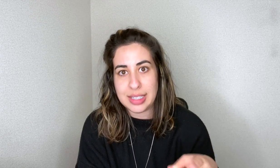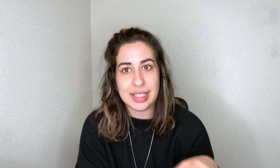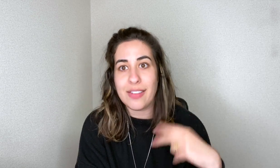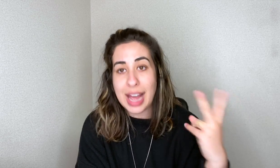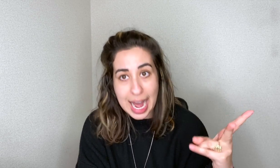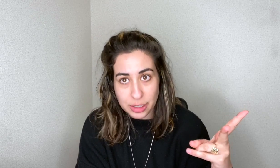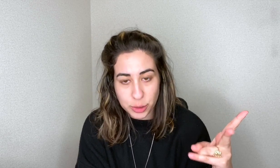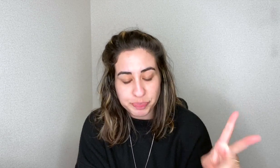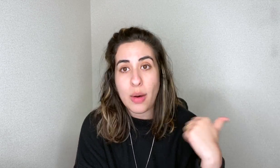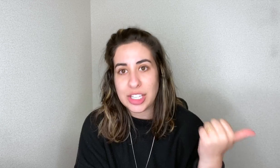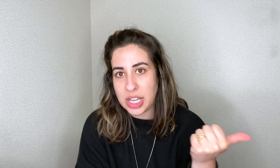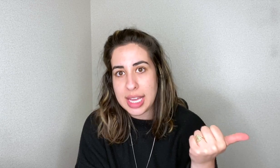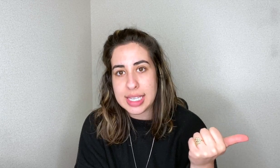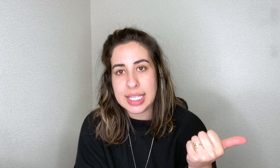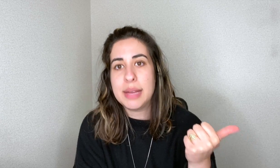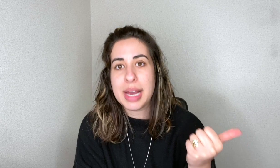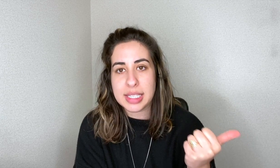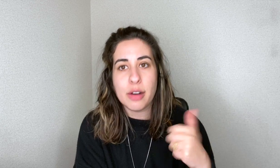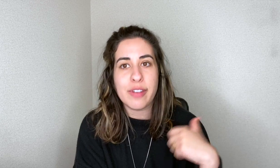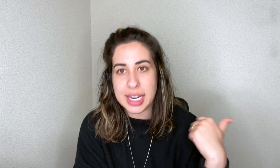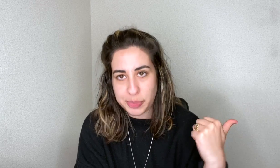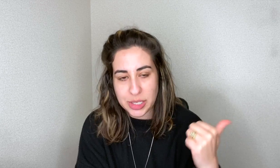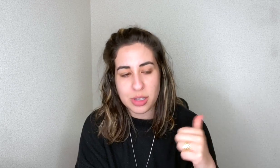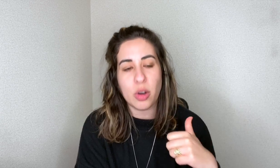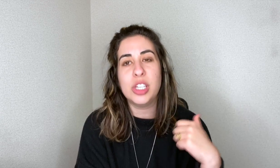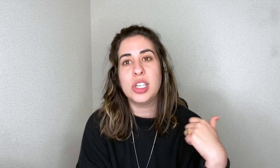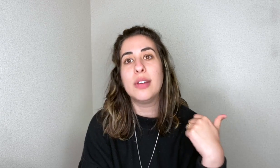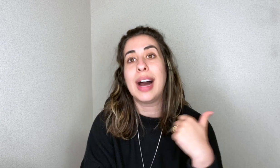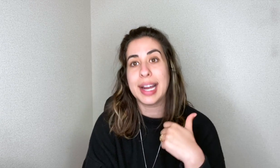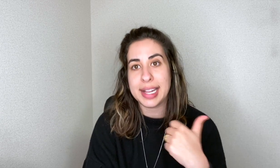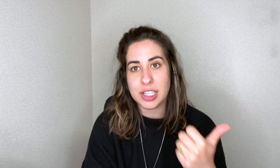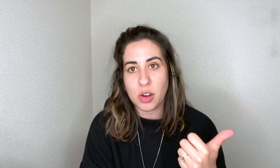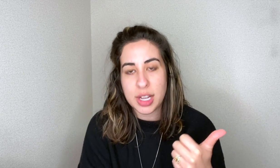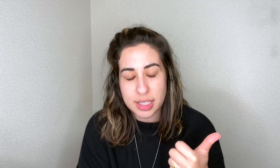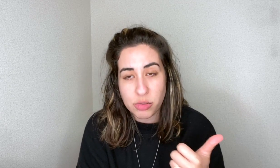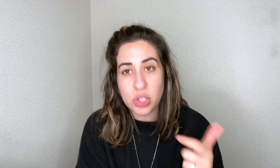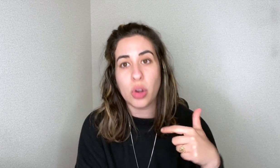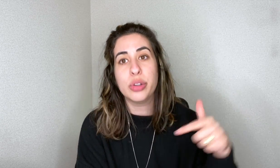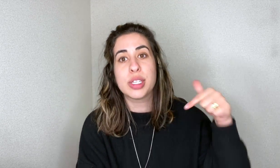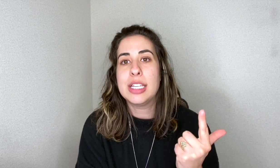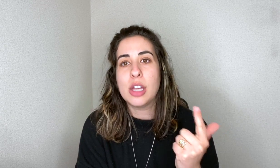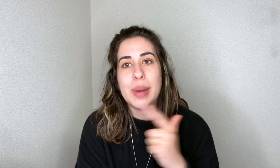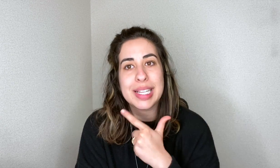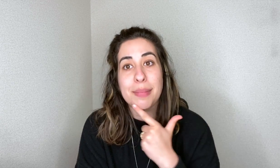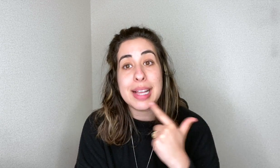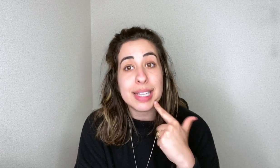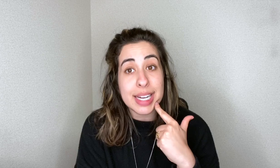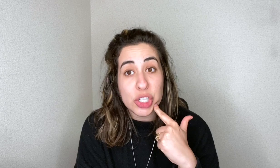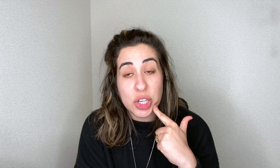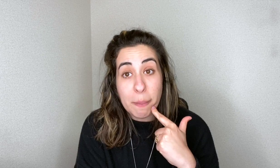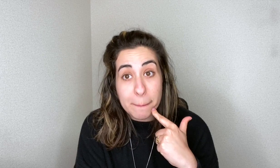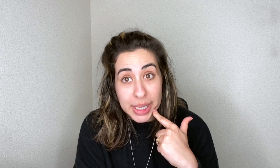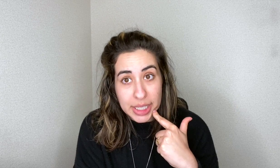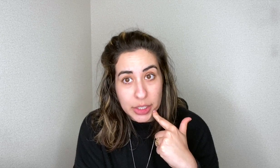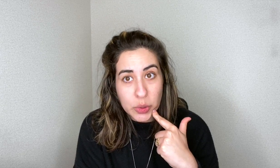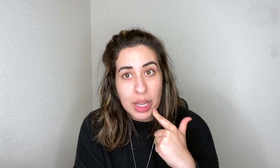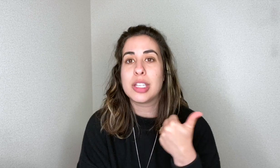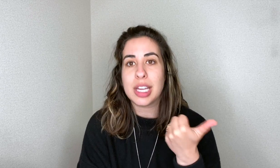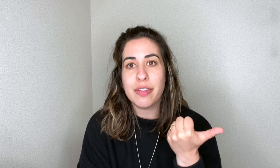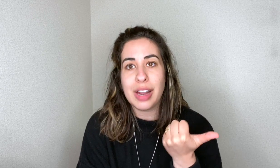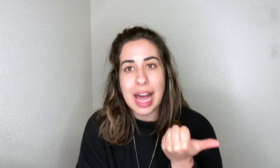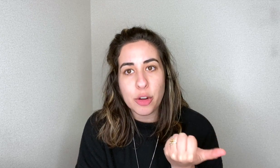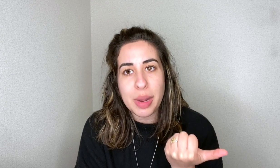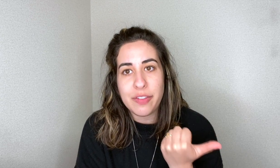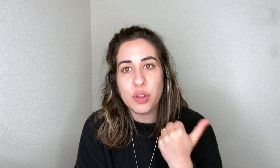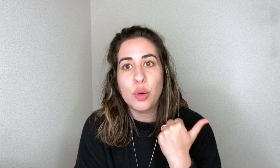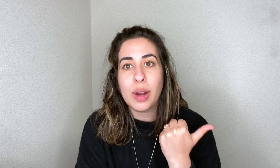duas vezes. Estava errado. Eu achei que sim, mas não. Várias pessoas corrigiram. Agradeço a correção de todos. E sobre as máscaras de pano, só